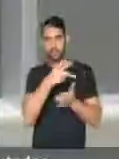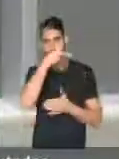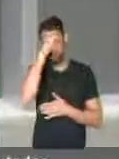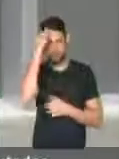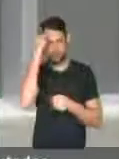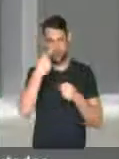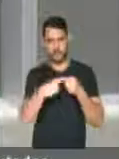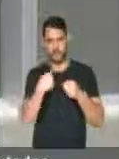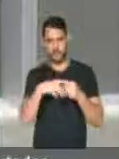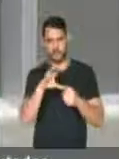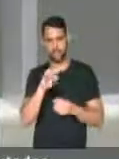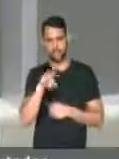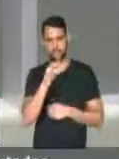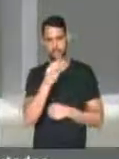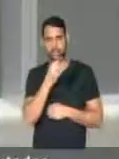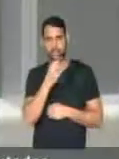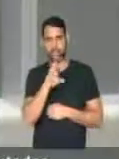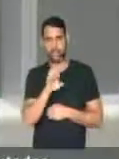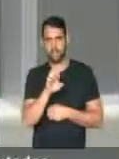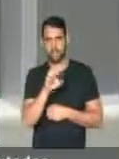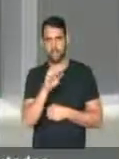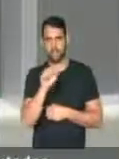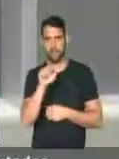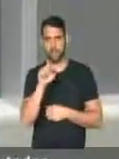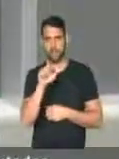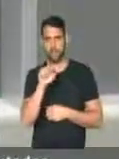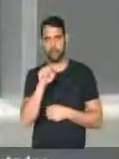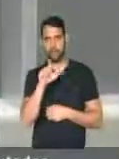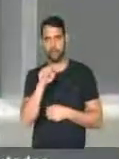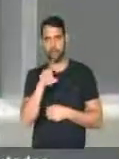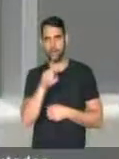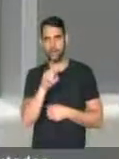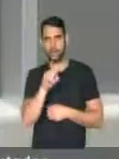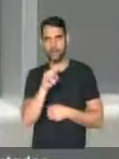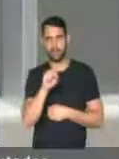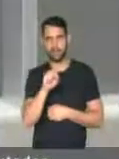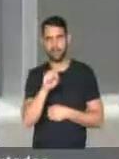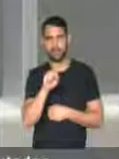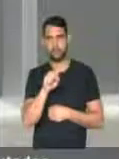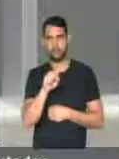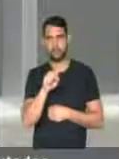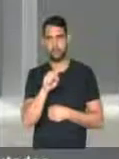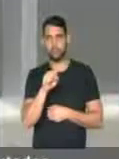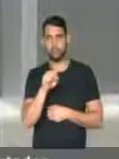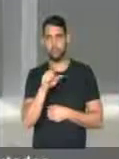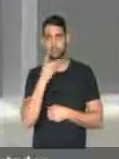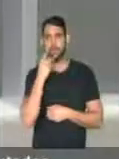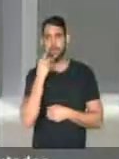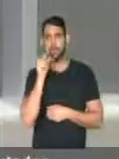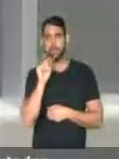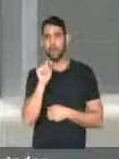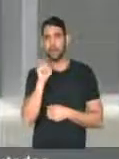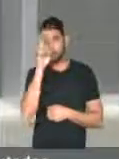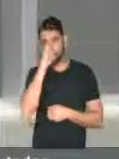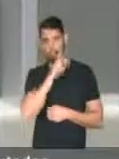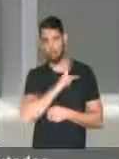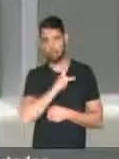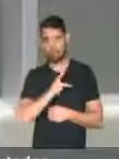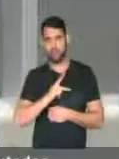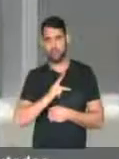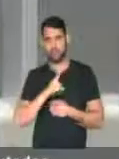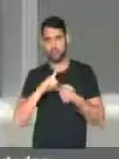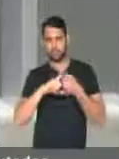pelo prefeito da cidade de camaçari antonelli lá ele nadará os da silva que disse o seguinte se o